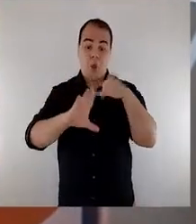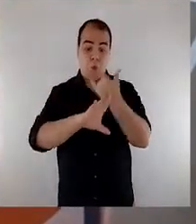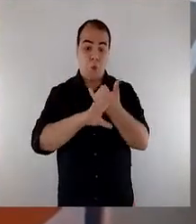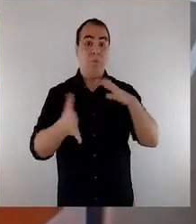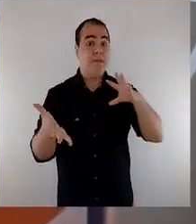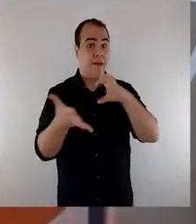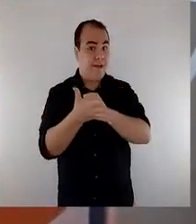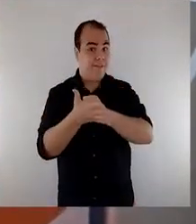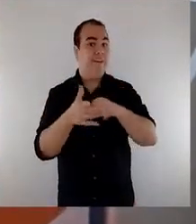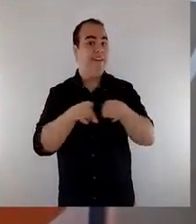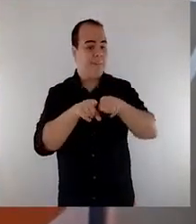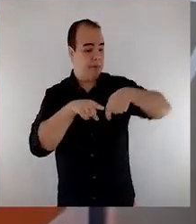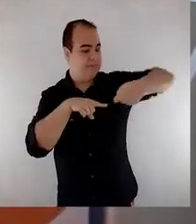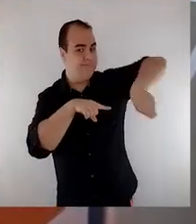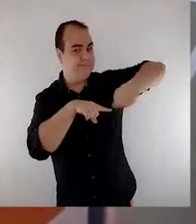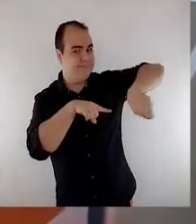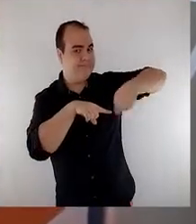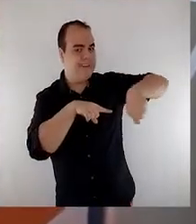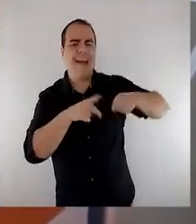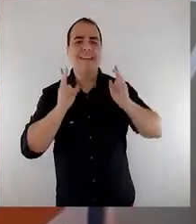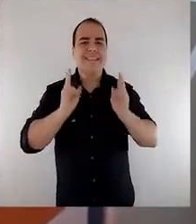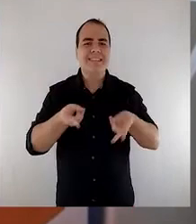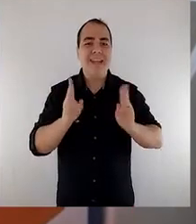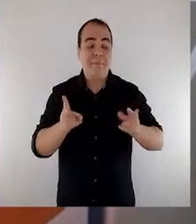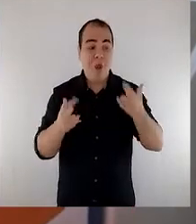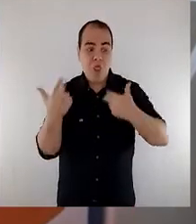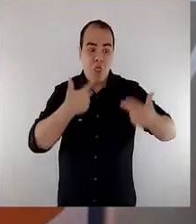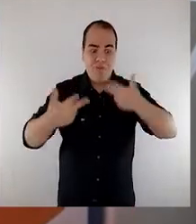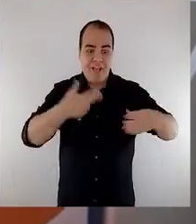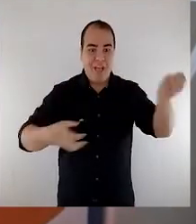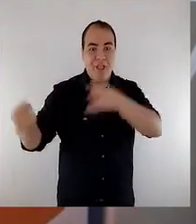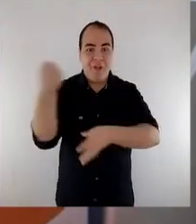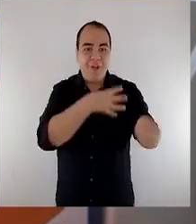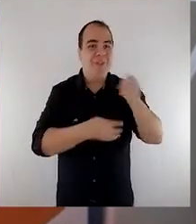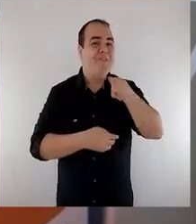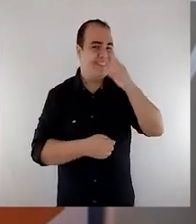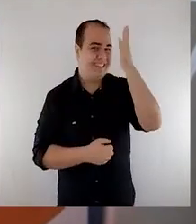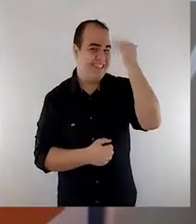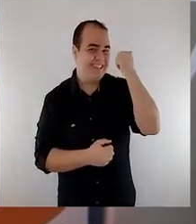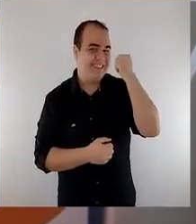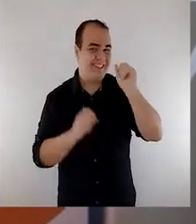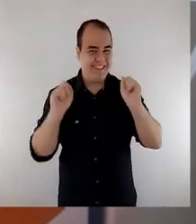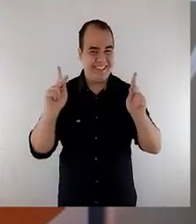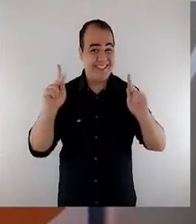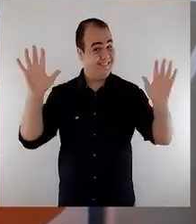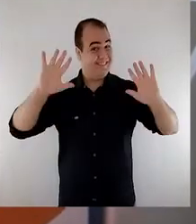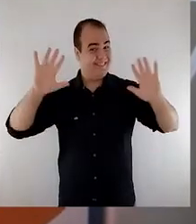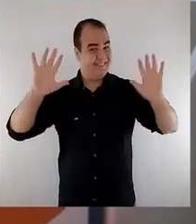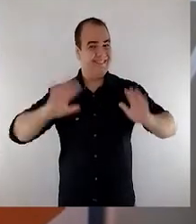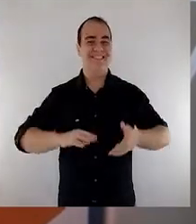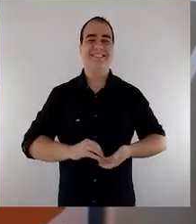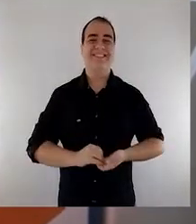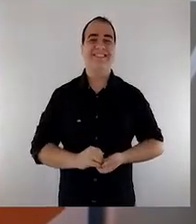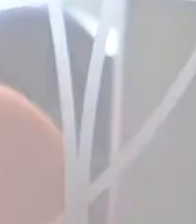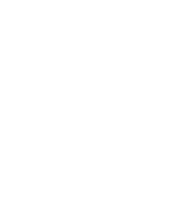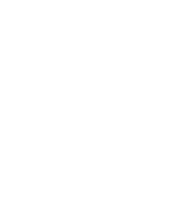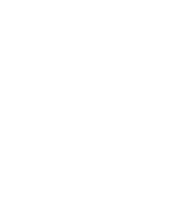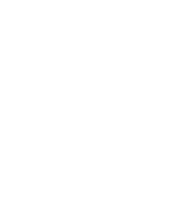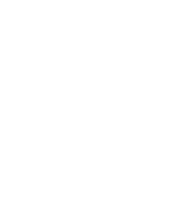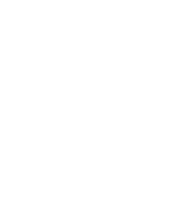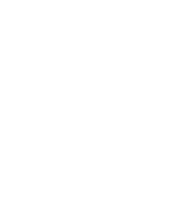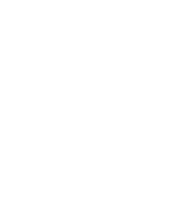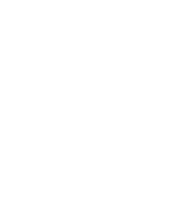se inscrever no canal e ativar o sininho. Sempre que houver vídeos novos, vocês ficarão sabendo. Tchau!